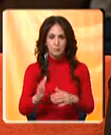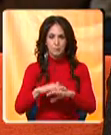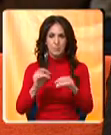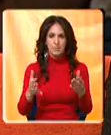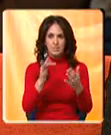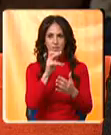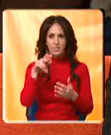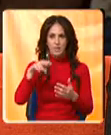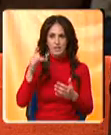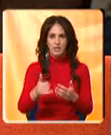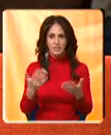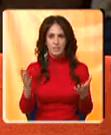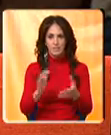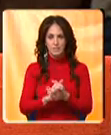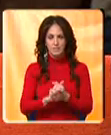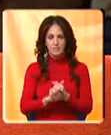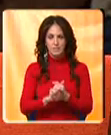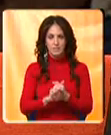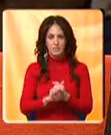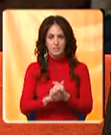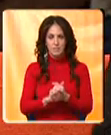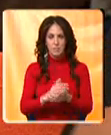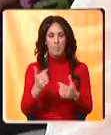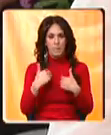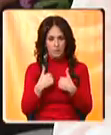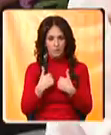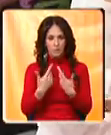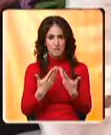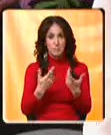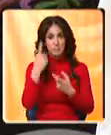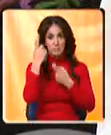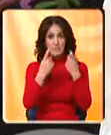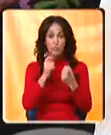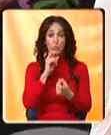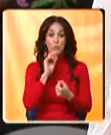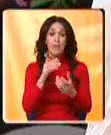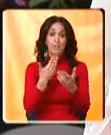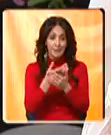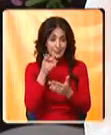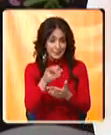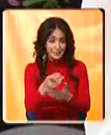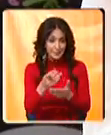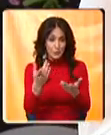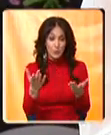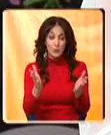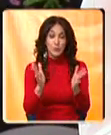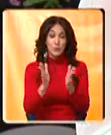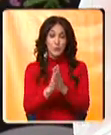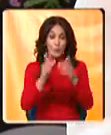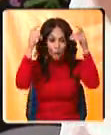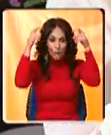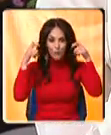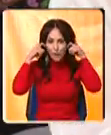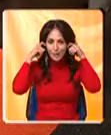Fanny. O quê? É assim, não. Nós pensámos no que é que lhe podíamos oferecer. Porque todos os participantes... Um